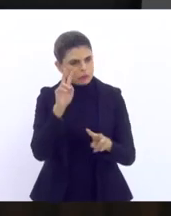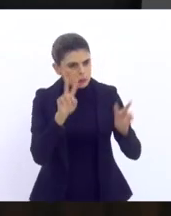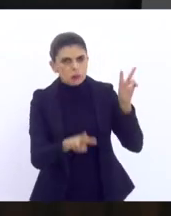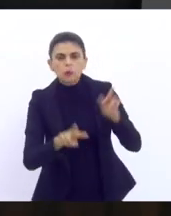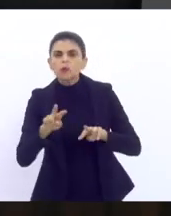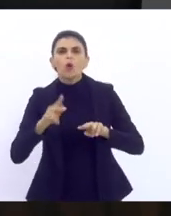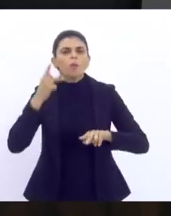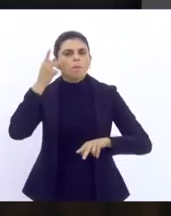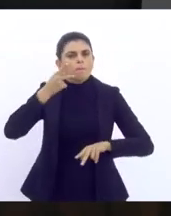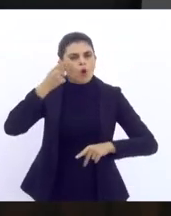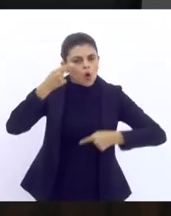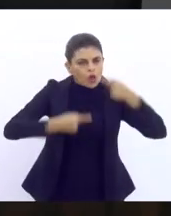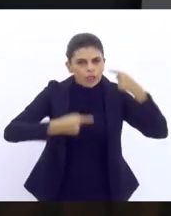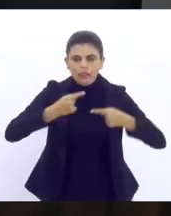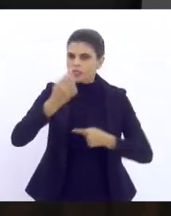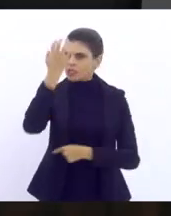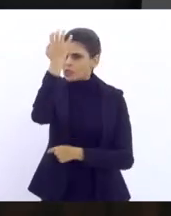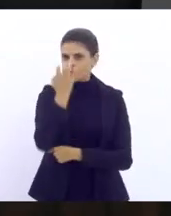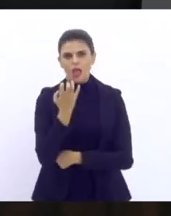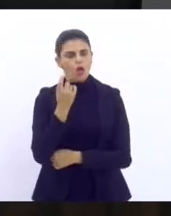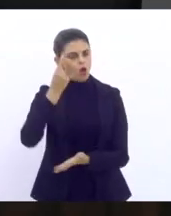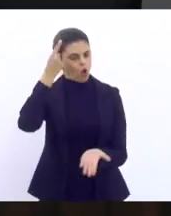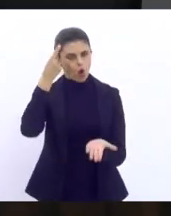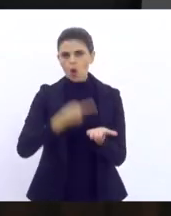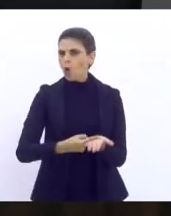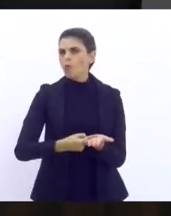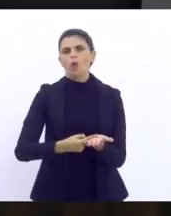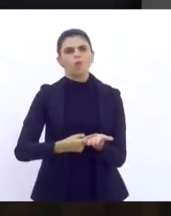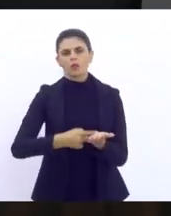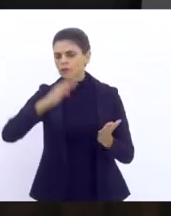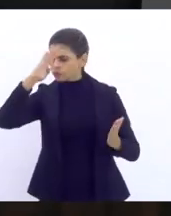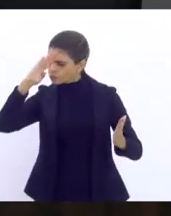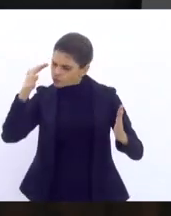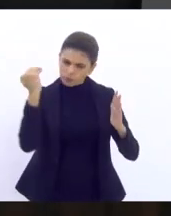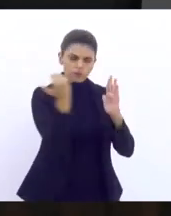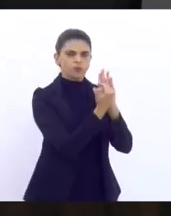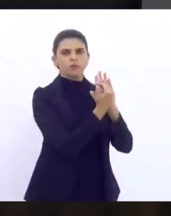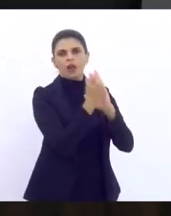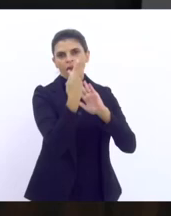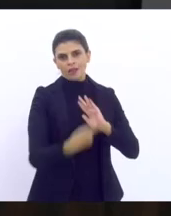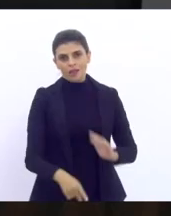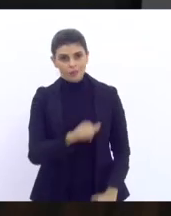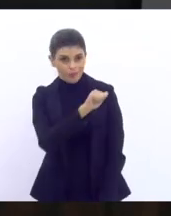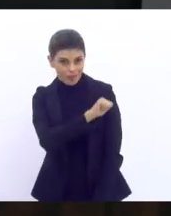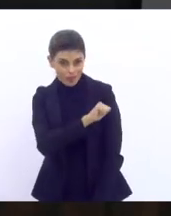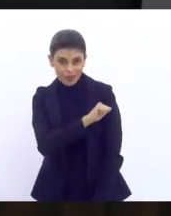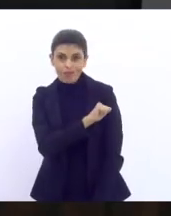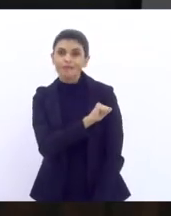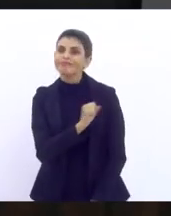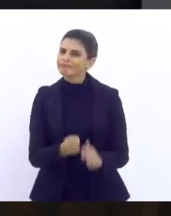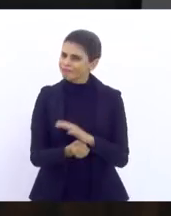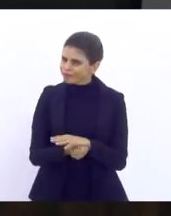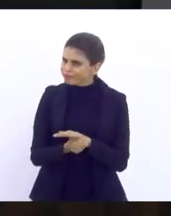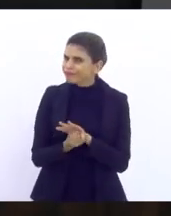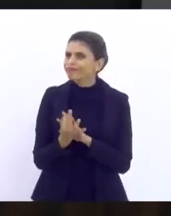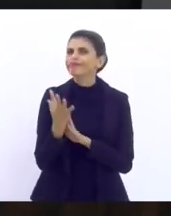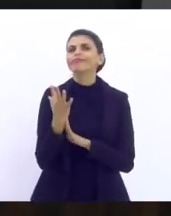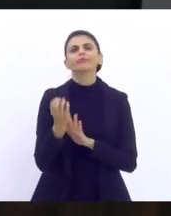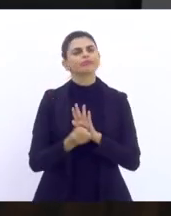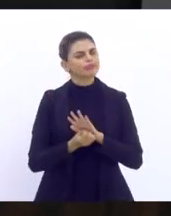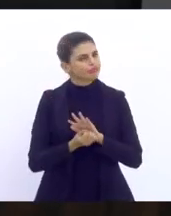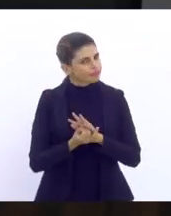uma política séria, com compromisso e lealdade no nosso Estado. Muitas vezes, ou muitas das